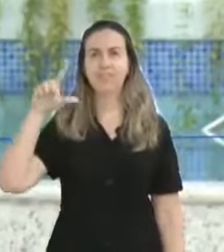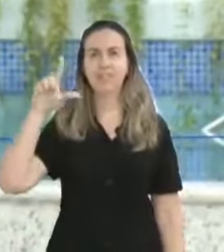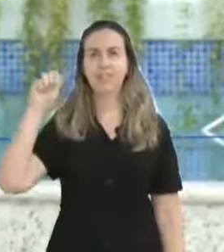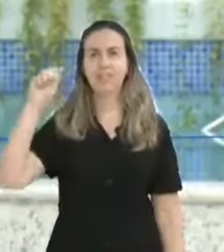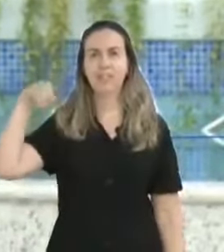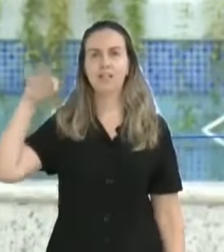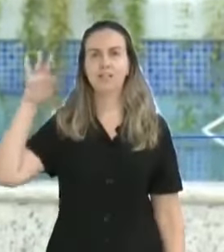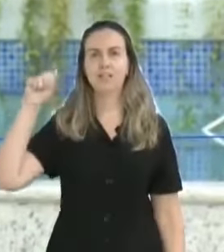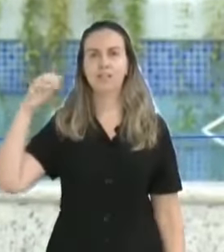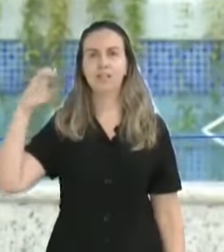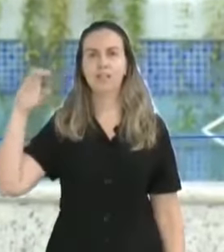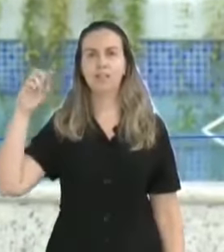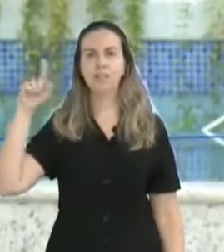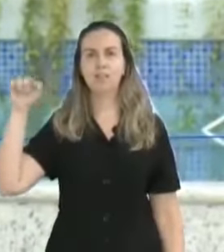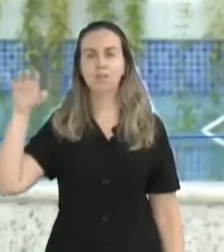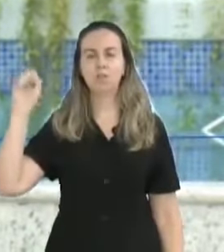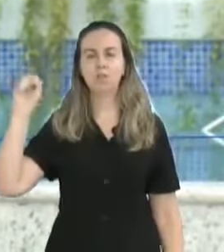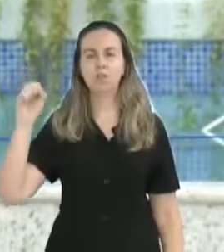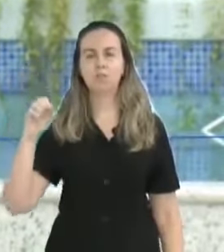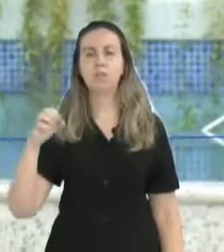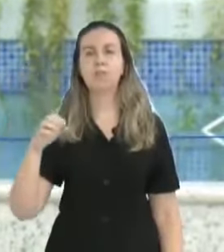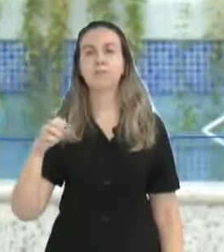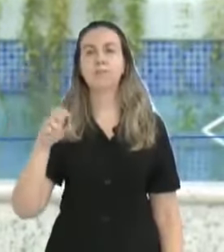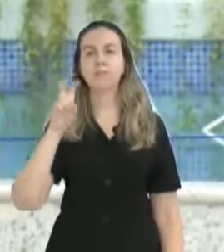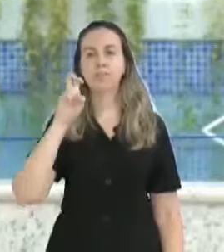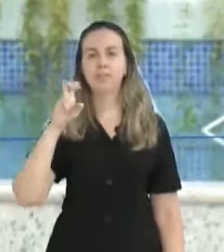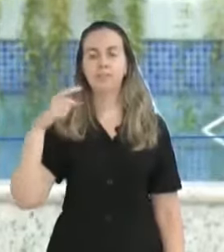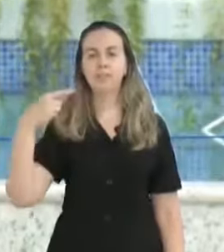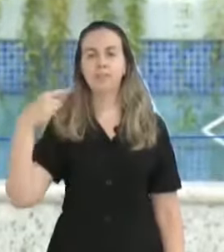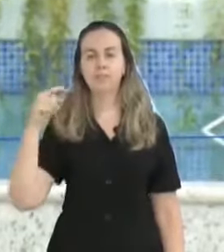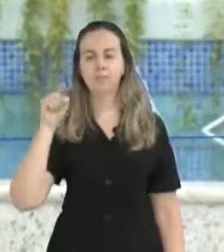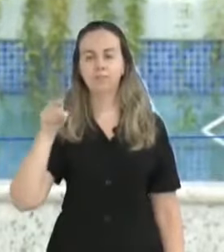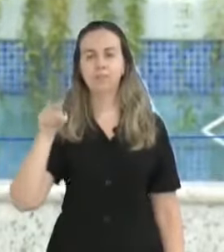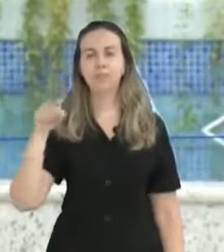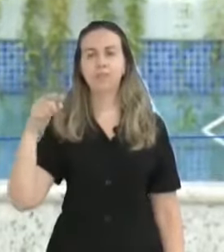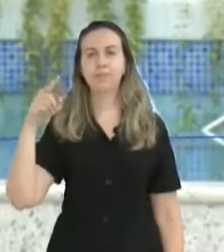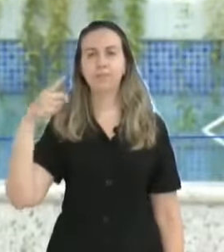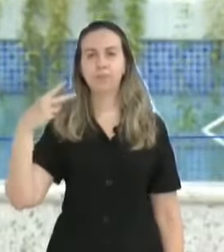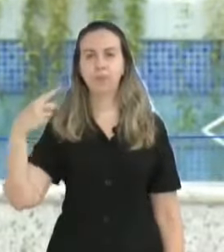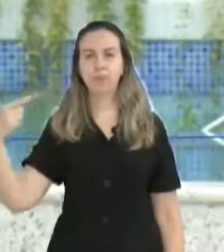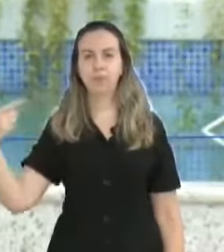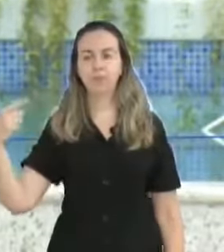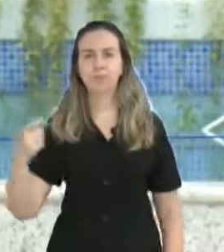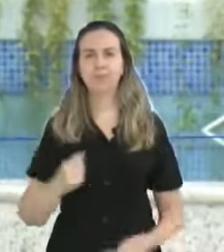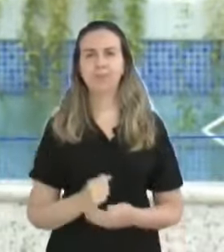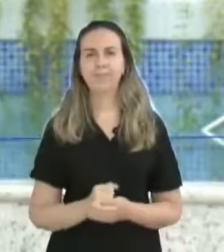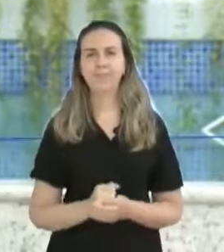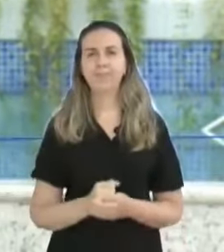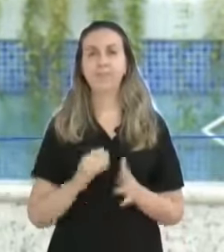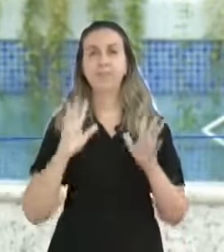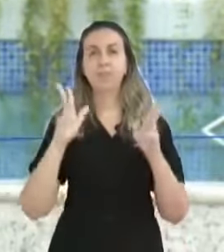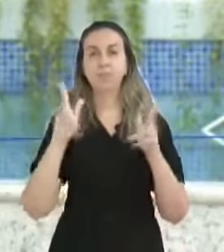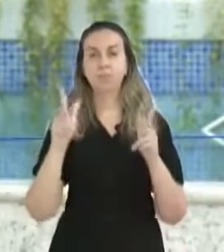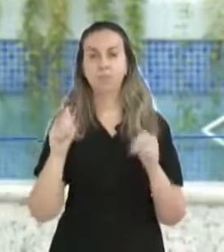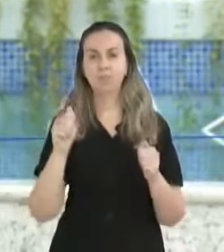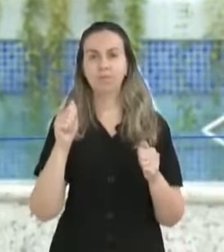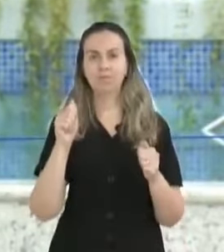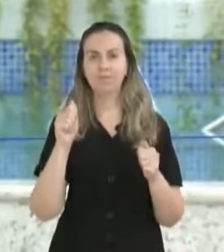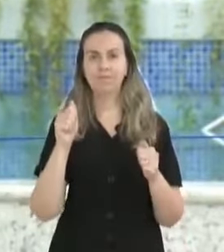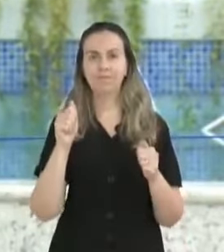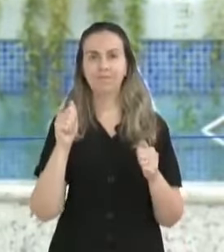Lamentações de Jeremias, capítulo 5, e o versículo 21. Todos aqueles que